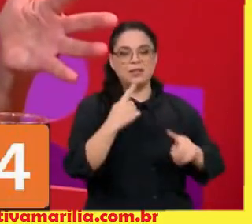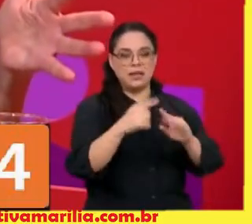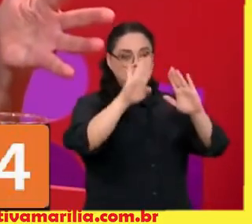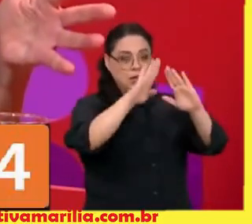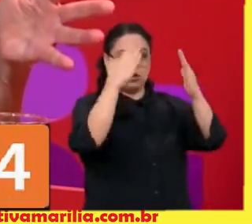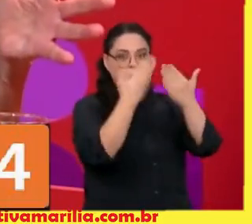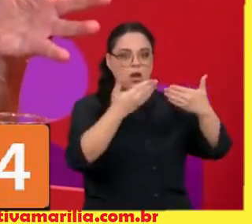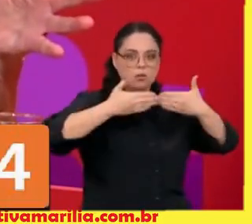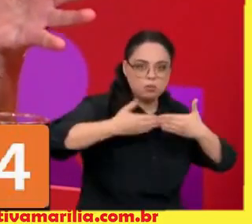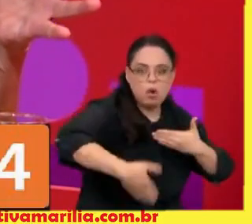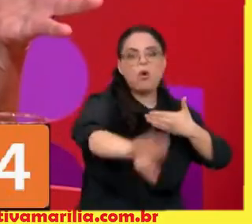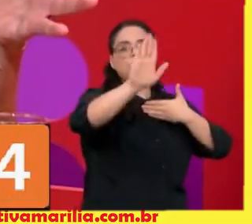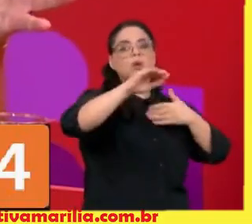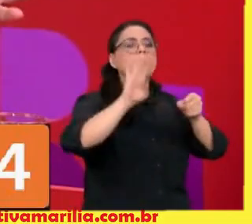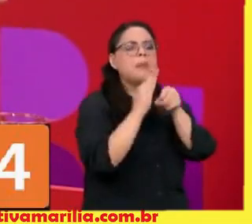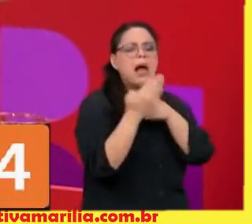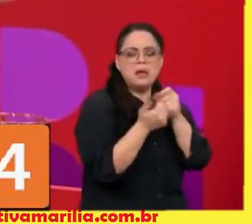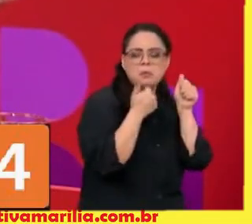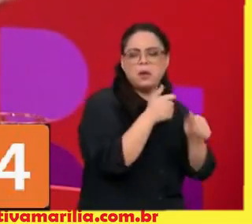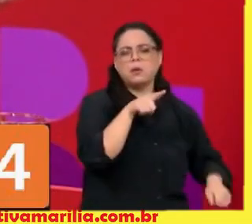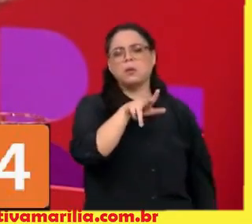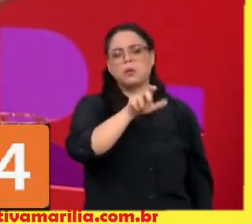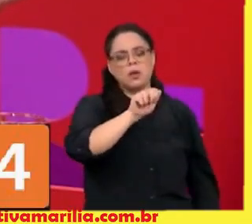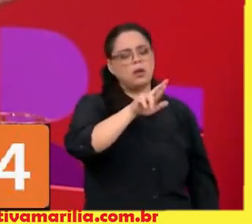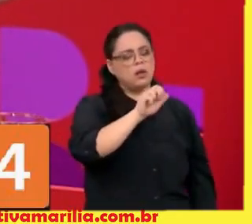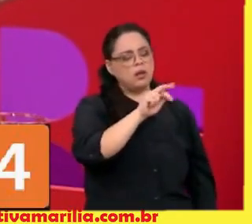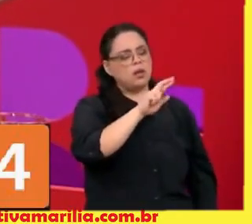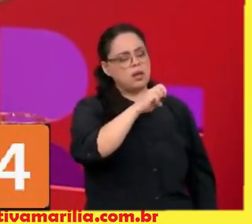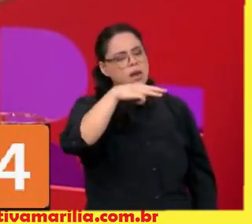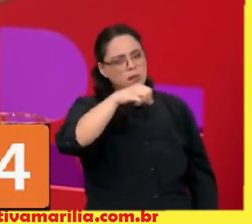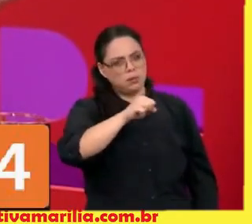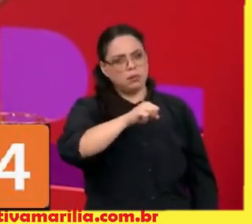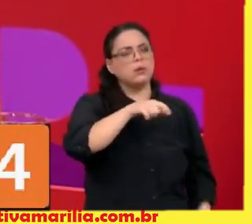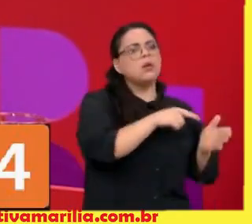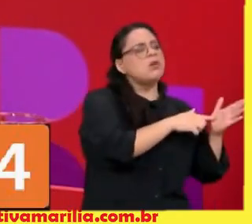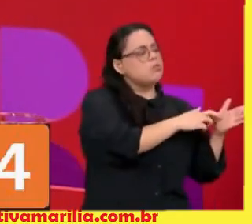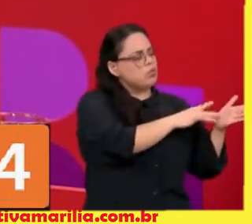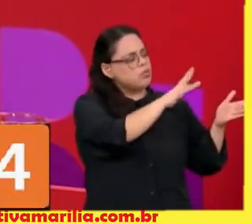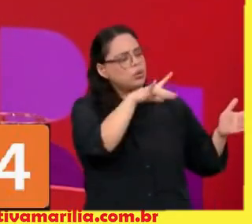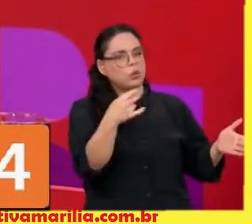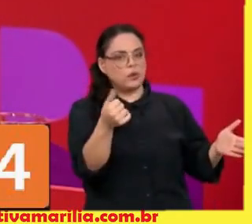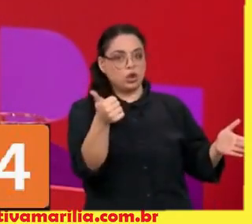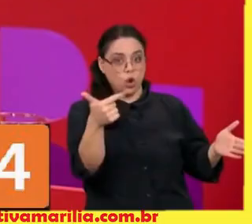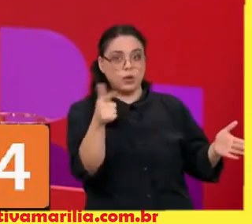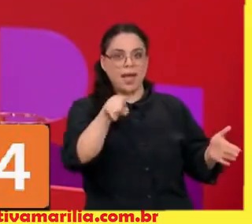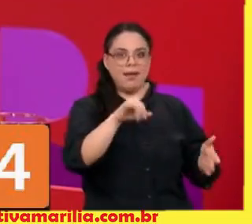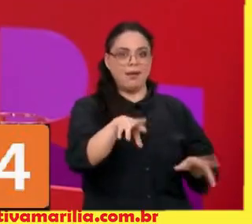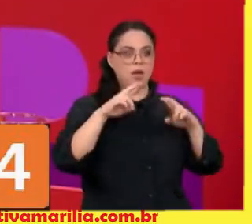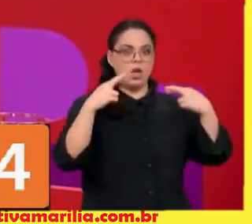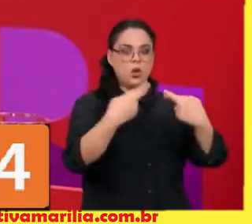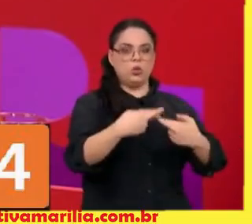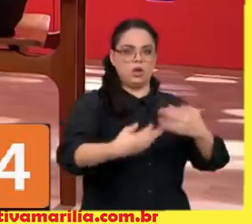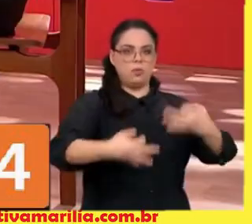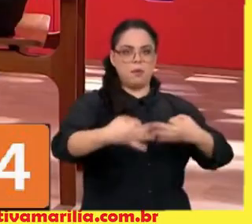Florestan Fernandes. Até começar a Comissão da Verdade, que foi 2012, eu ia lá todo o sábado. Ou